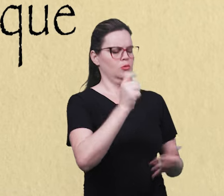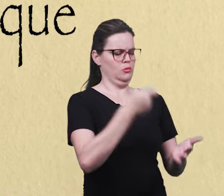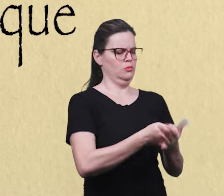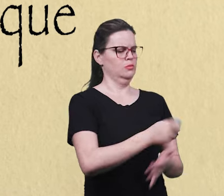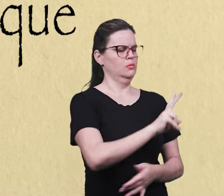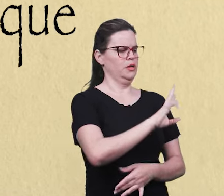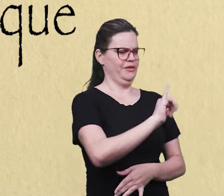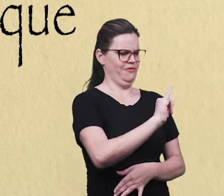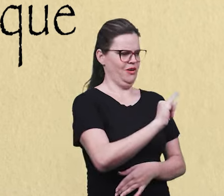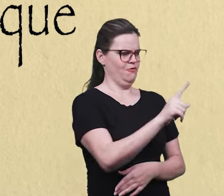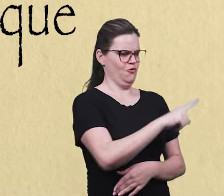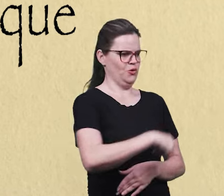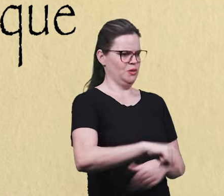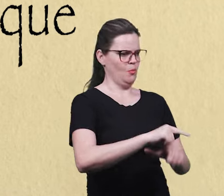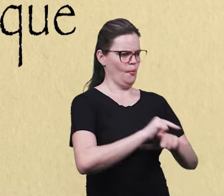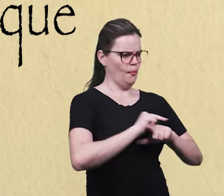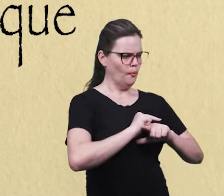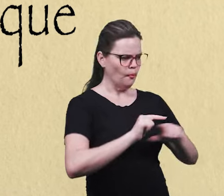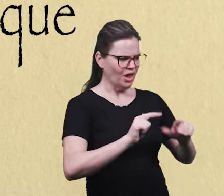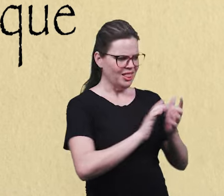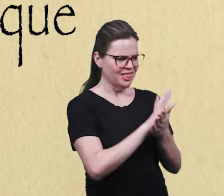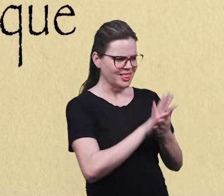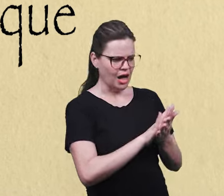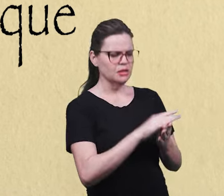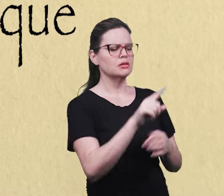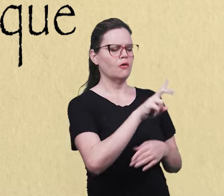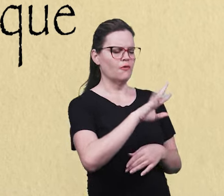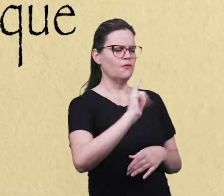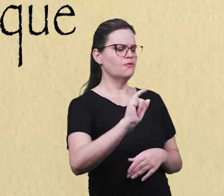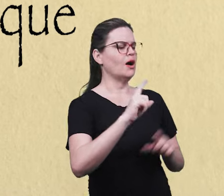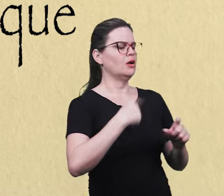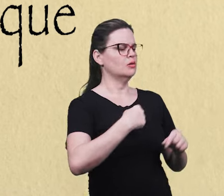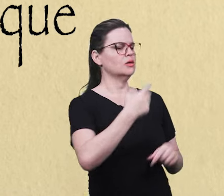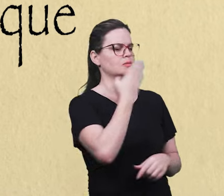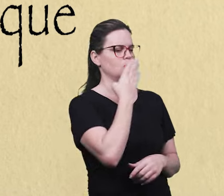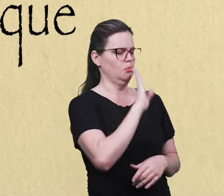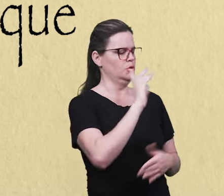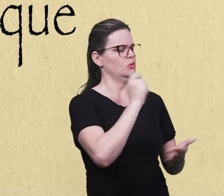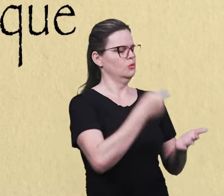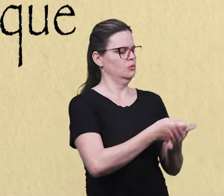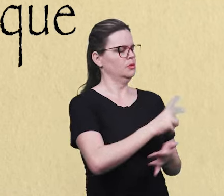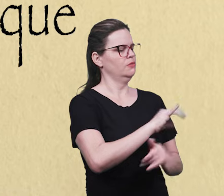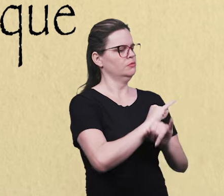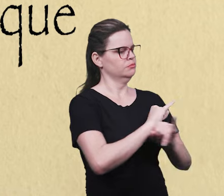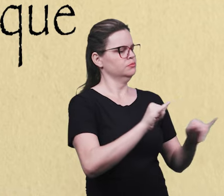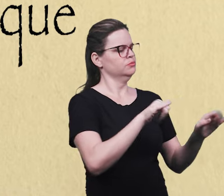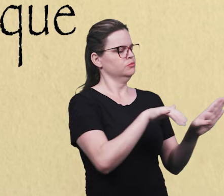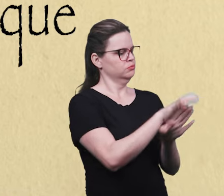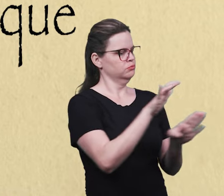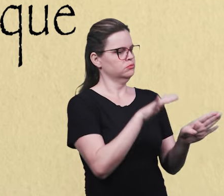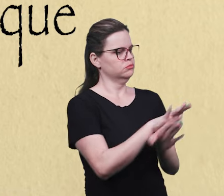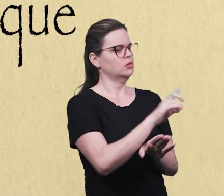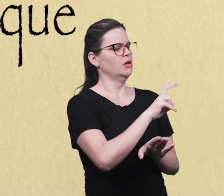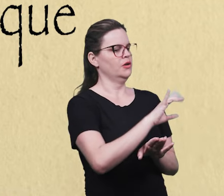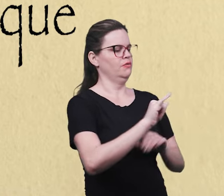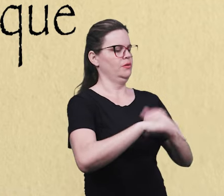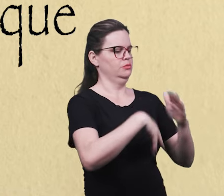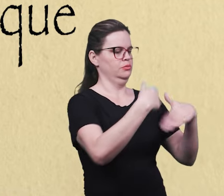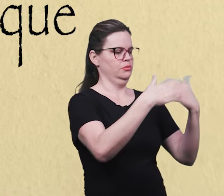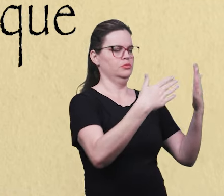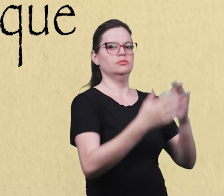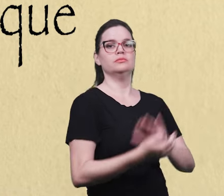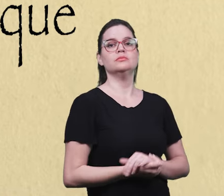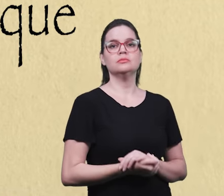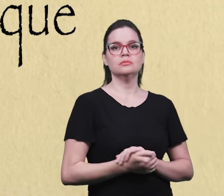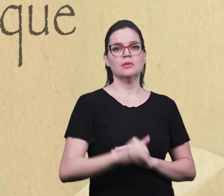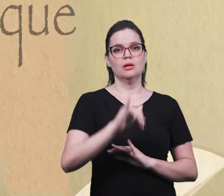antes fará o que me apraz, prosperará naquilo que a enviei. Isaías 55:11, né?